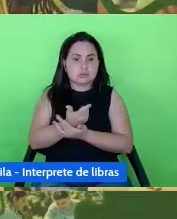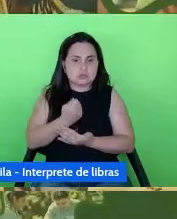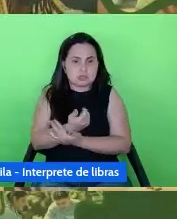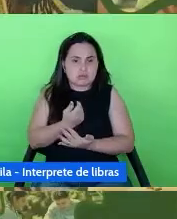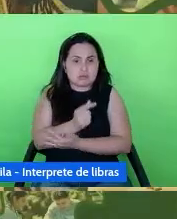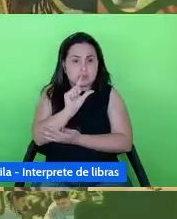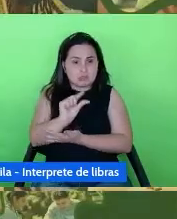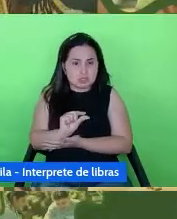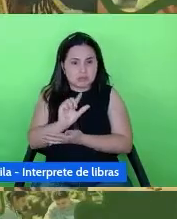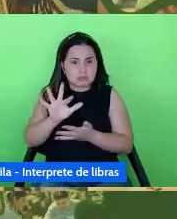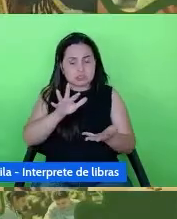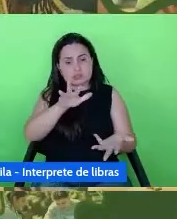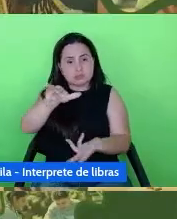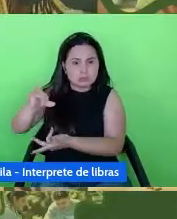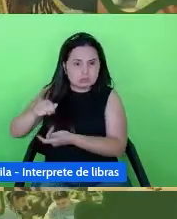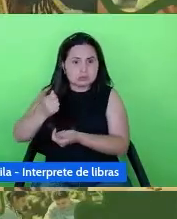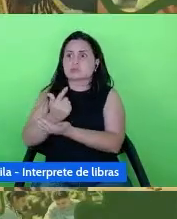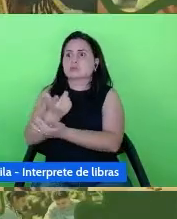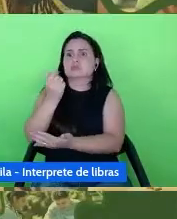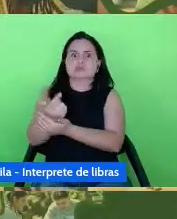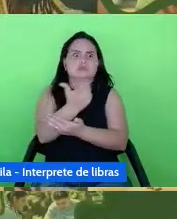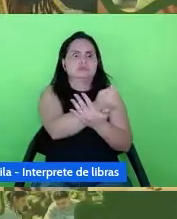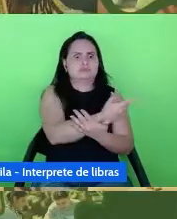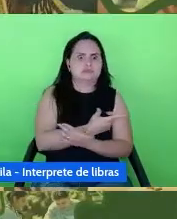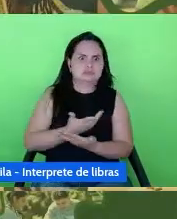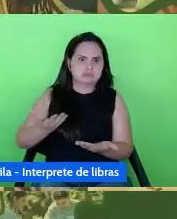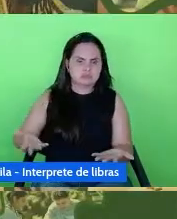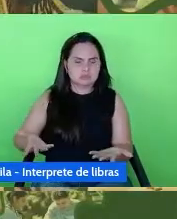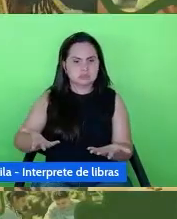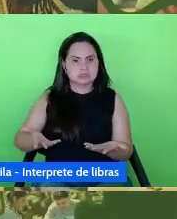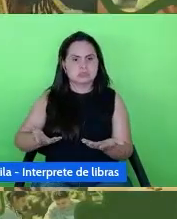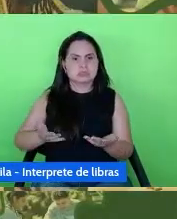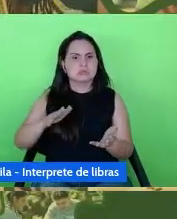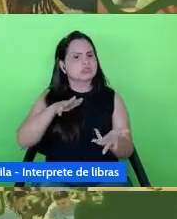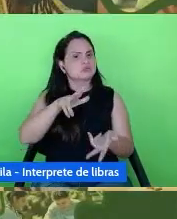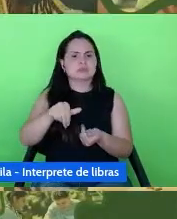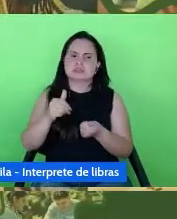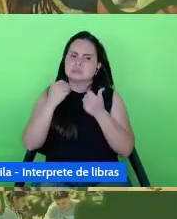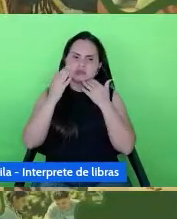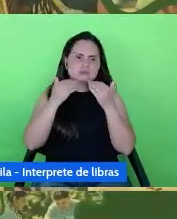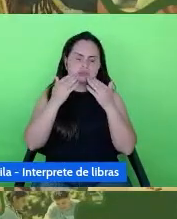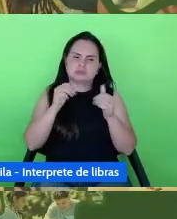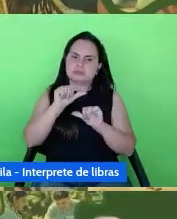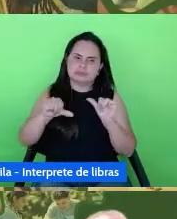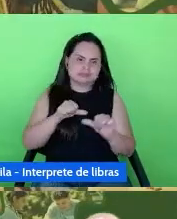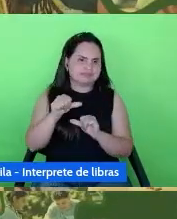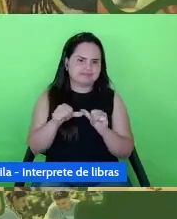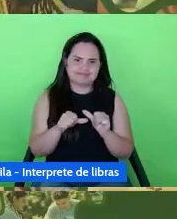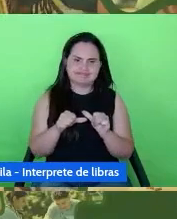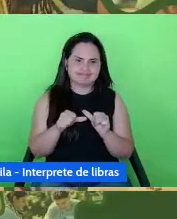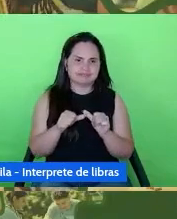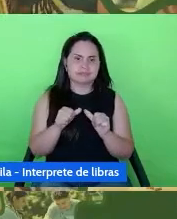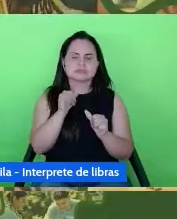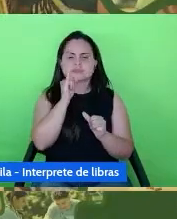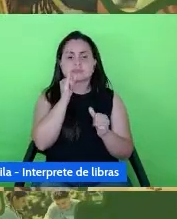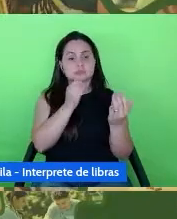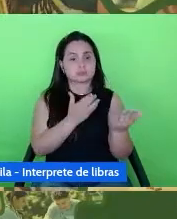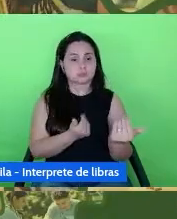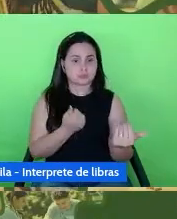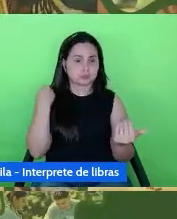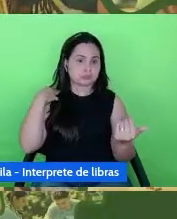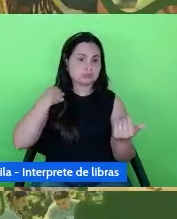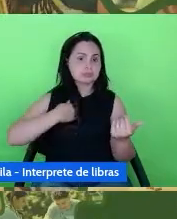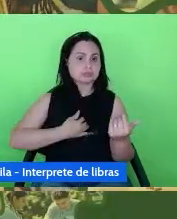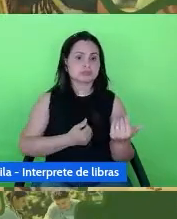planeta como um todo é consumista. E alguém vai dizer, mas o planeta não dá para mudar. Então, vou pegar uma figura da juventude aí, muito